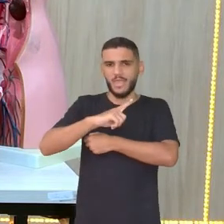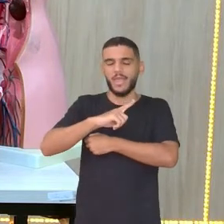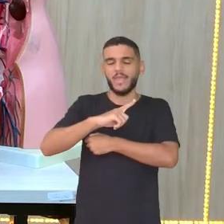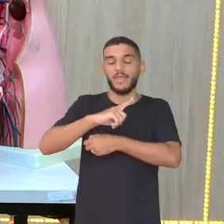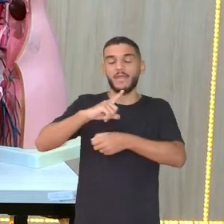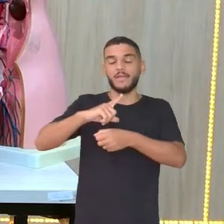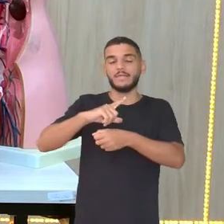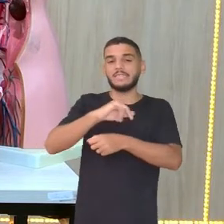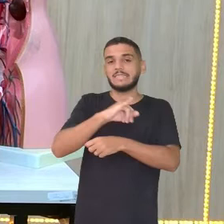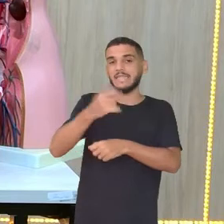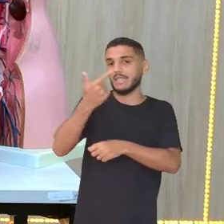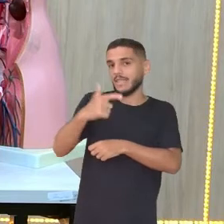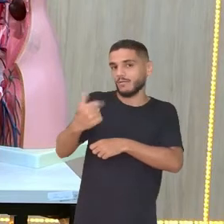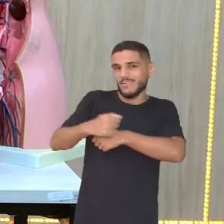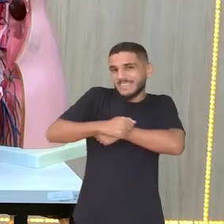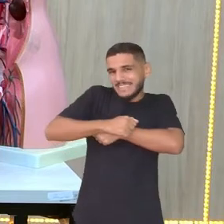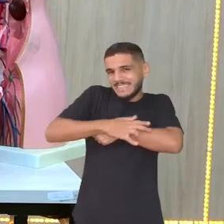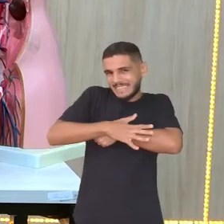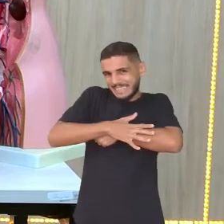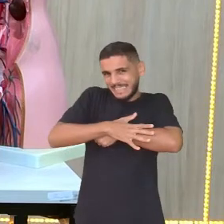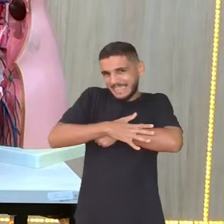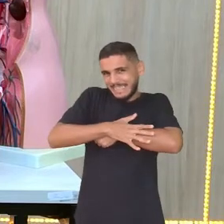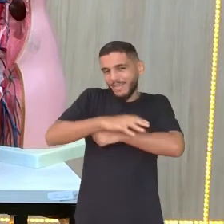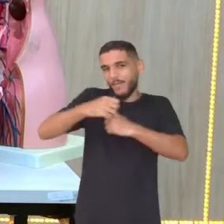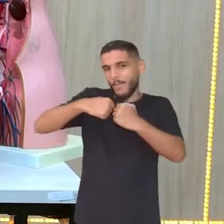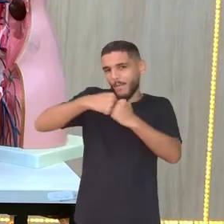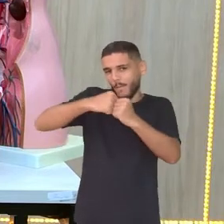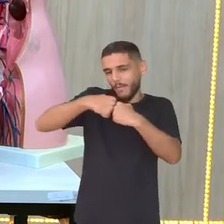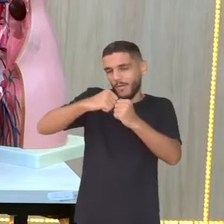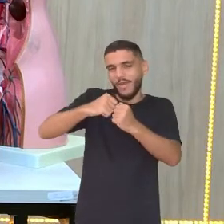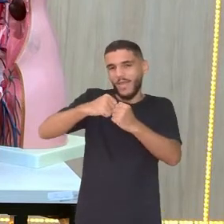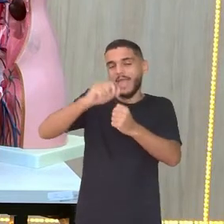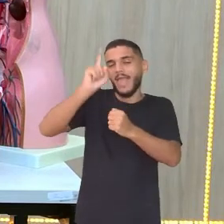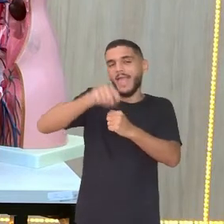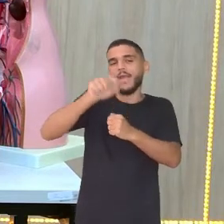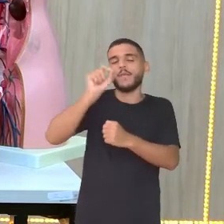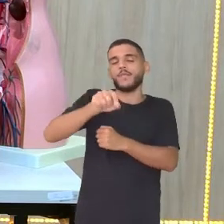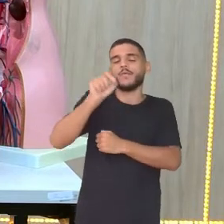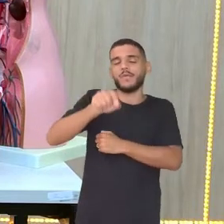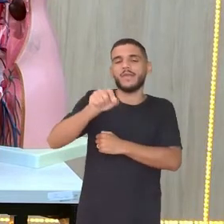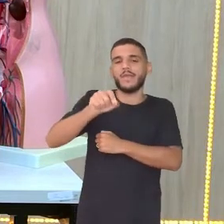rápido. Essa questão de fibra colágena, na